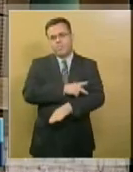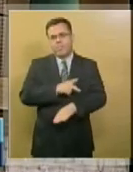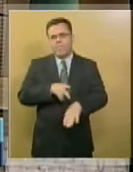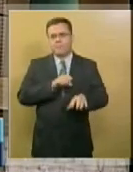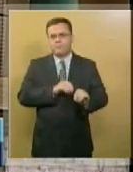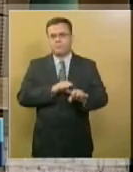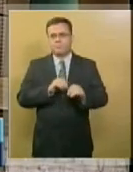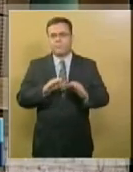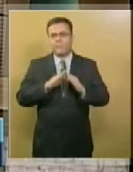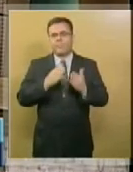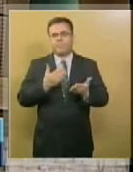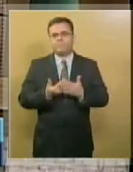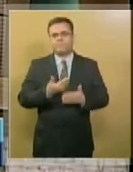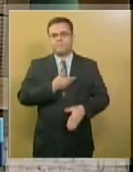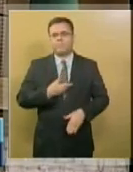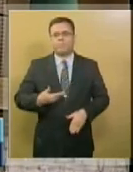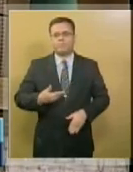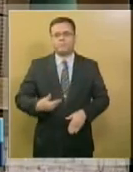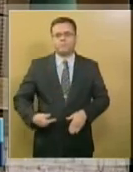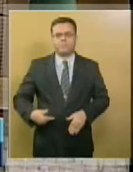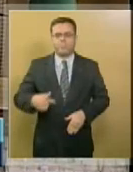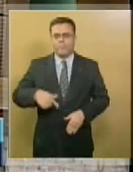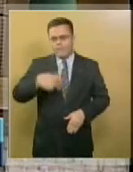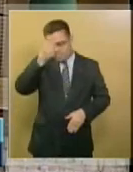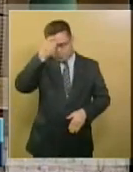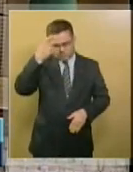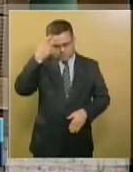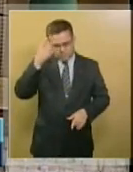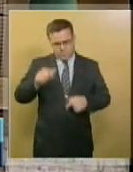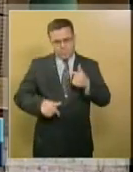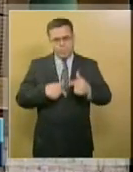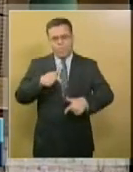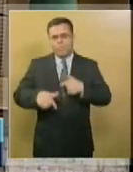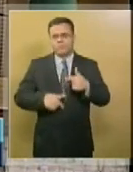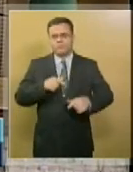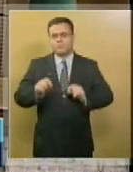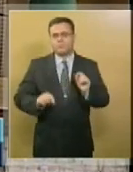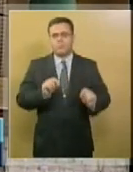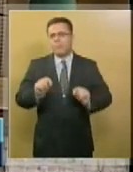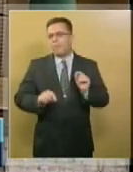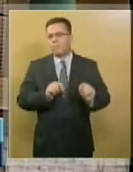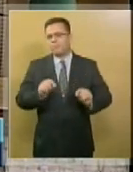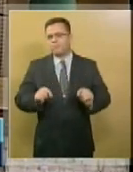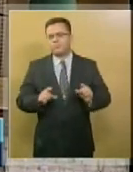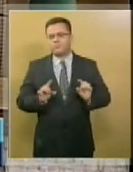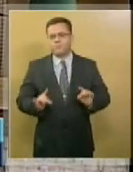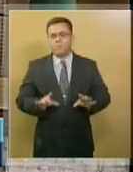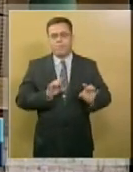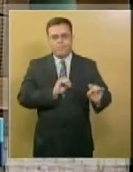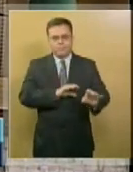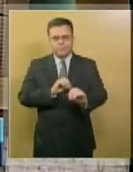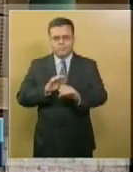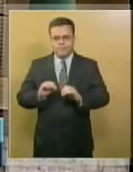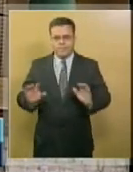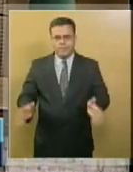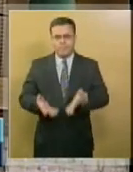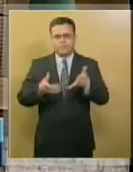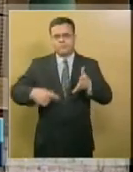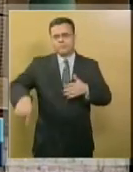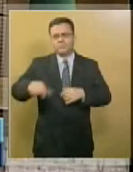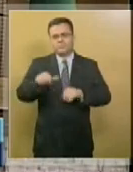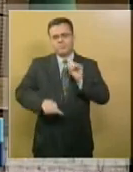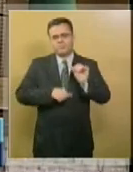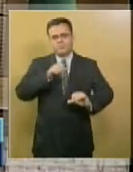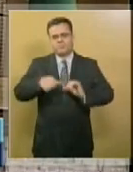rede pública municipal de Aracaju. Seu trabalho é somente plantada de esperança para mudar o